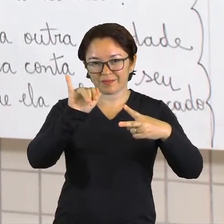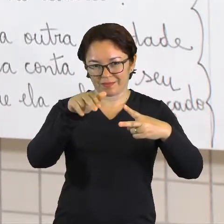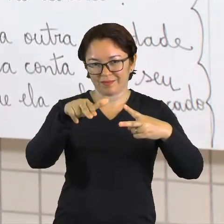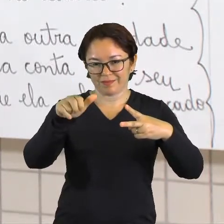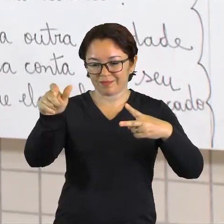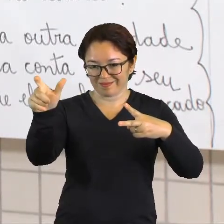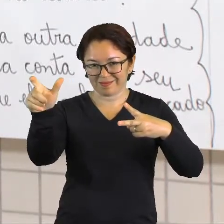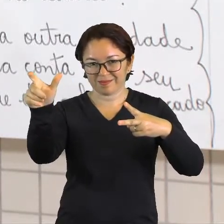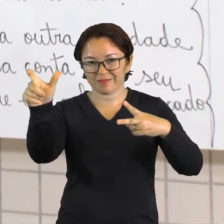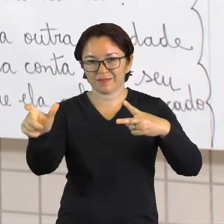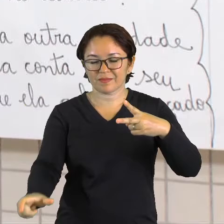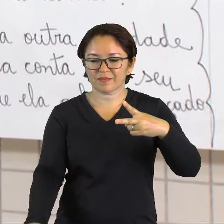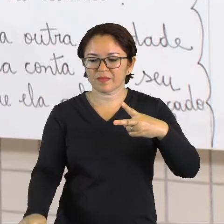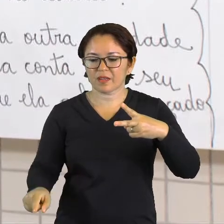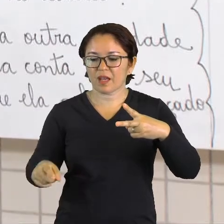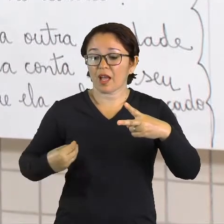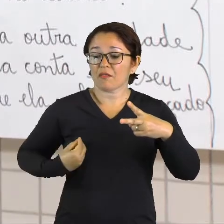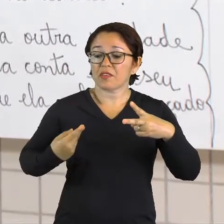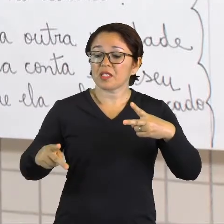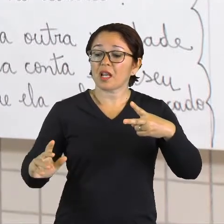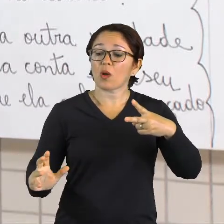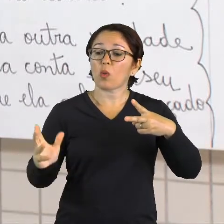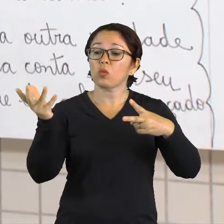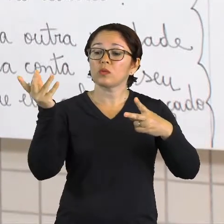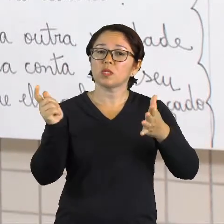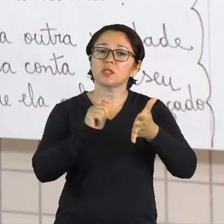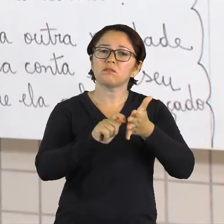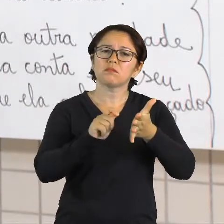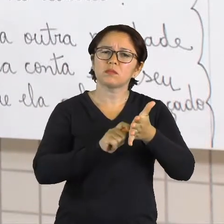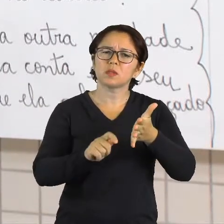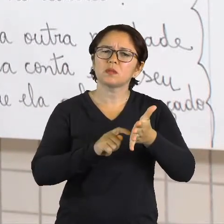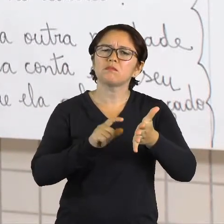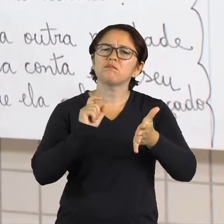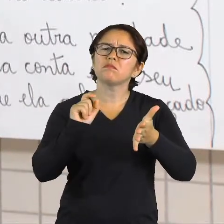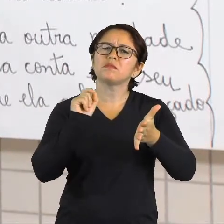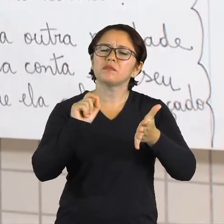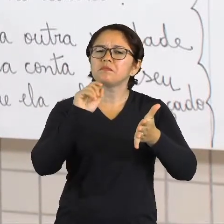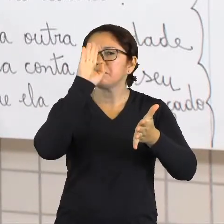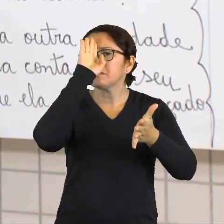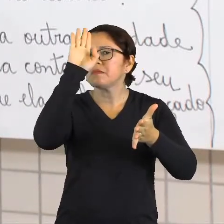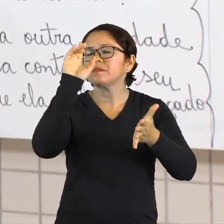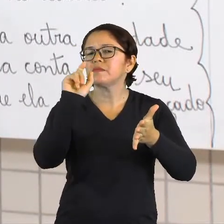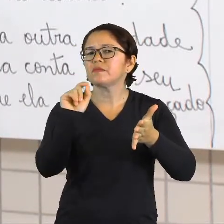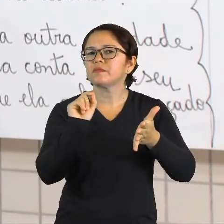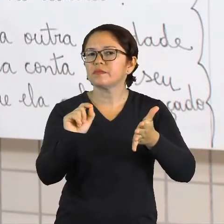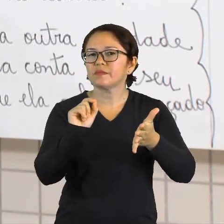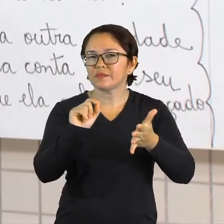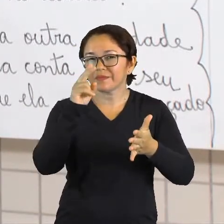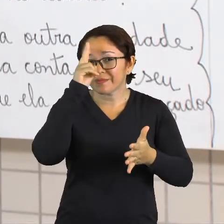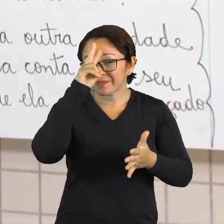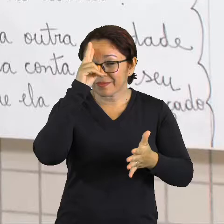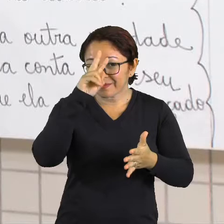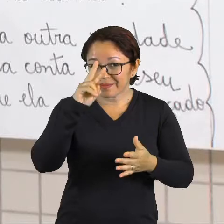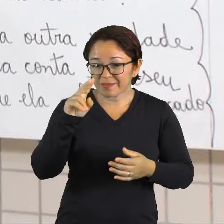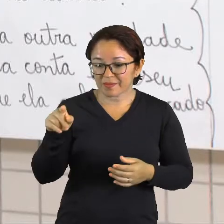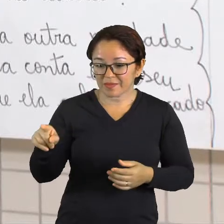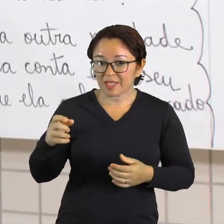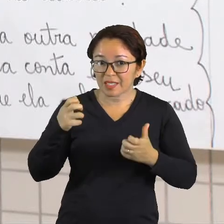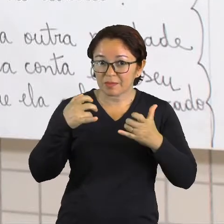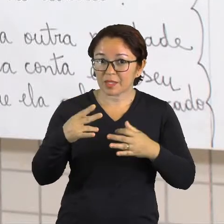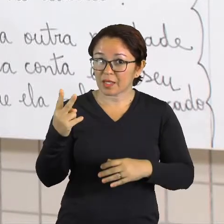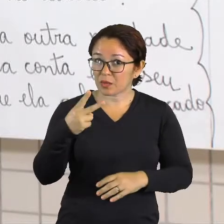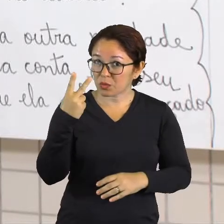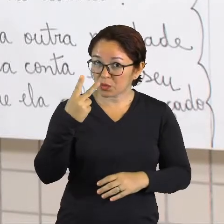da leitura, nós podemos relembrar que a Serafina ela relata duas coisas no seu diário,